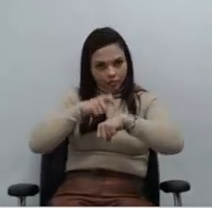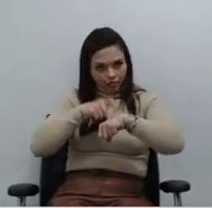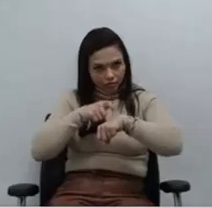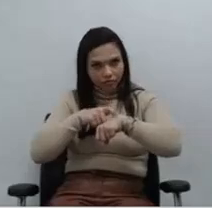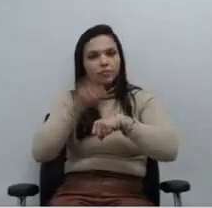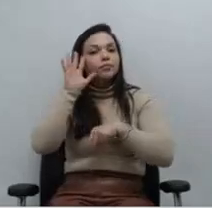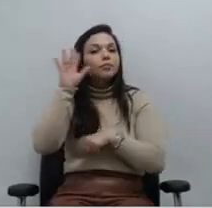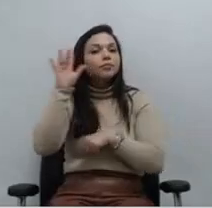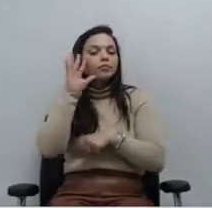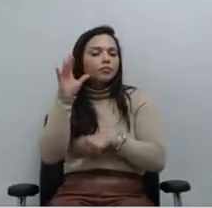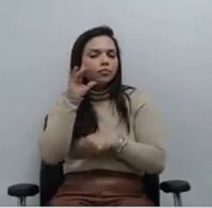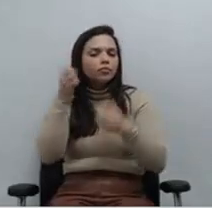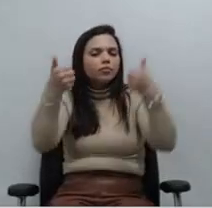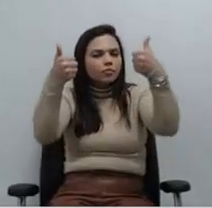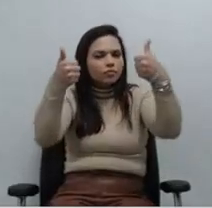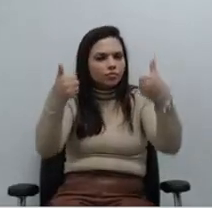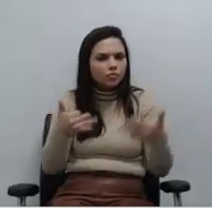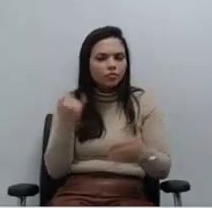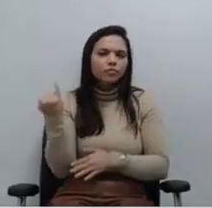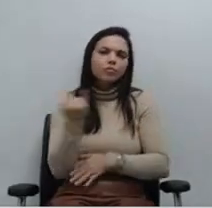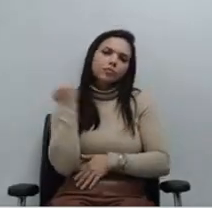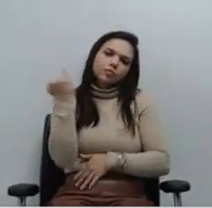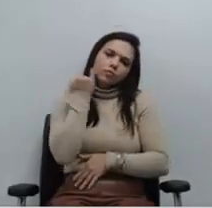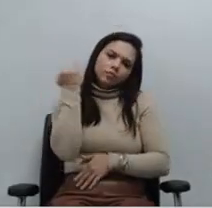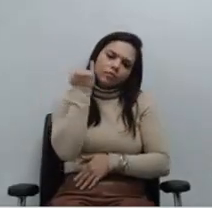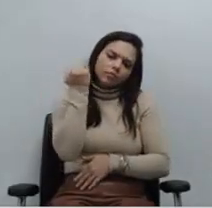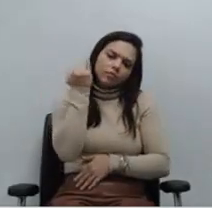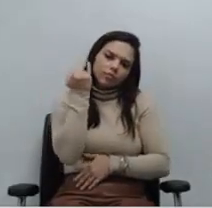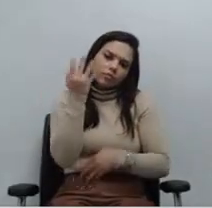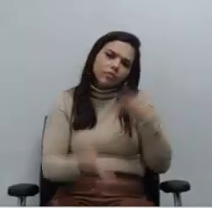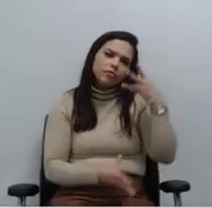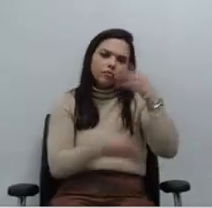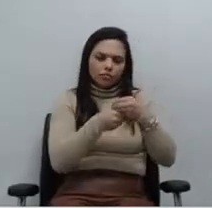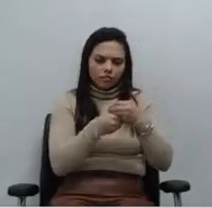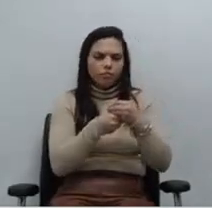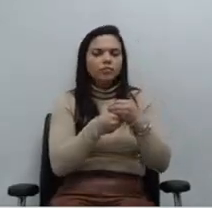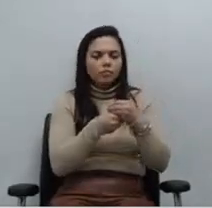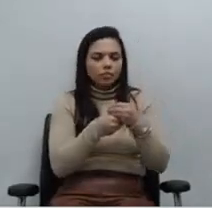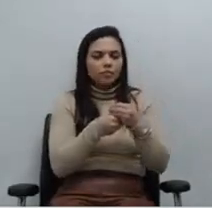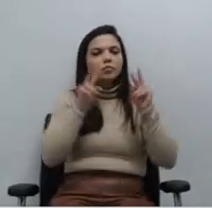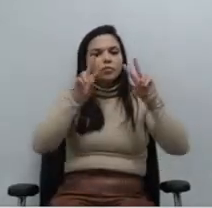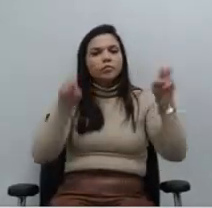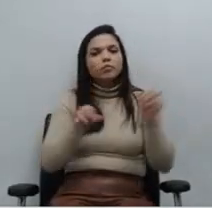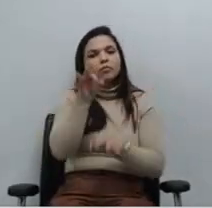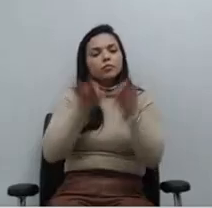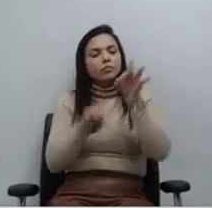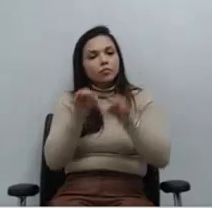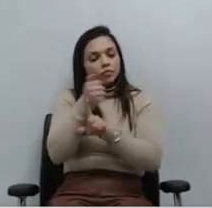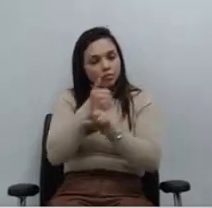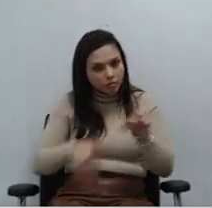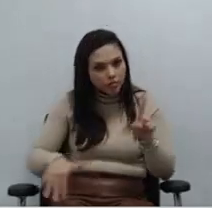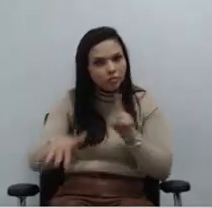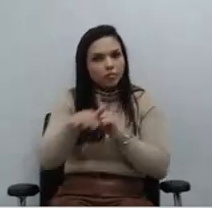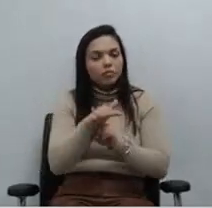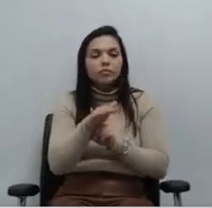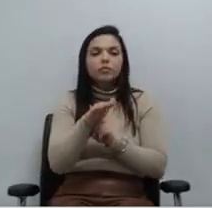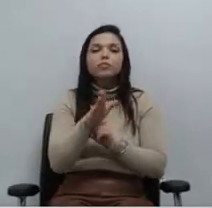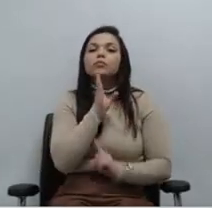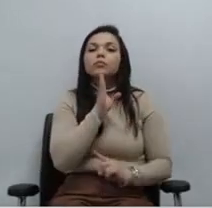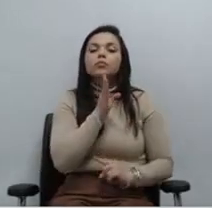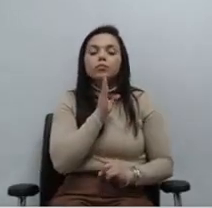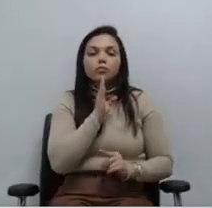sua teoria e traz uma importante contribuição na discussão sobre justiça social como redistribuição e